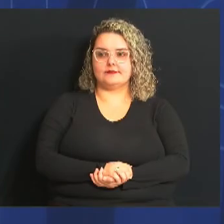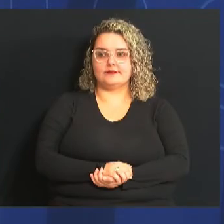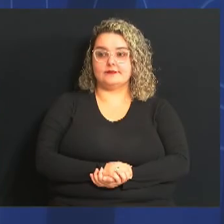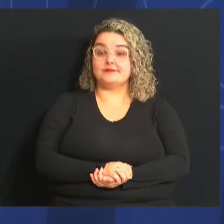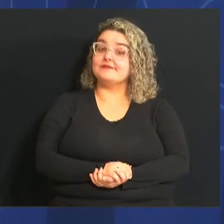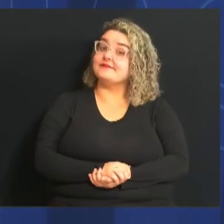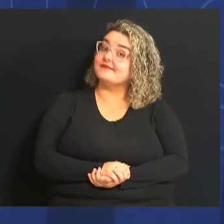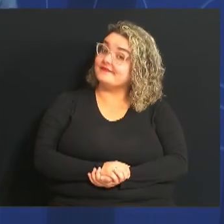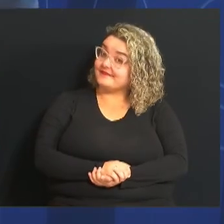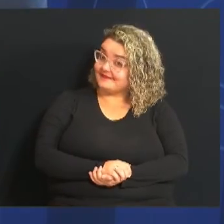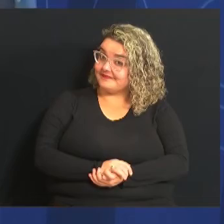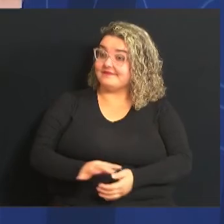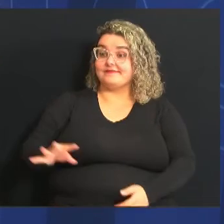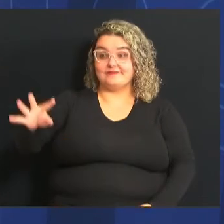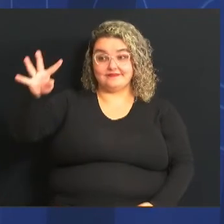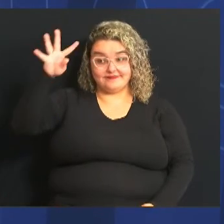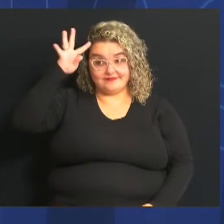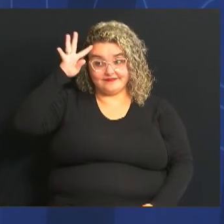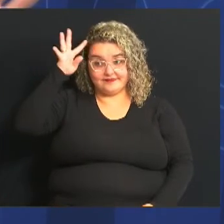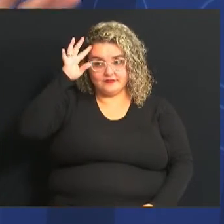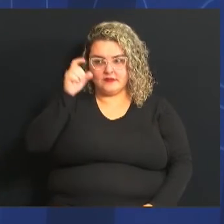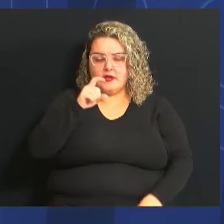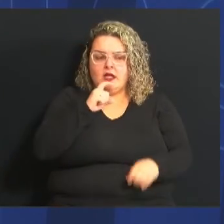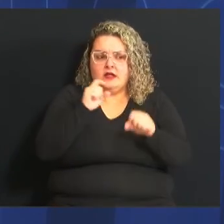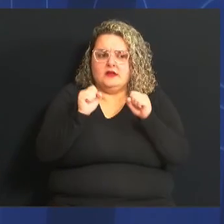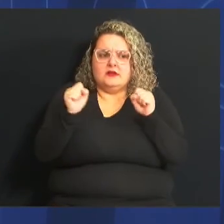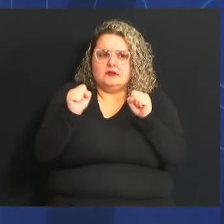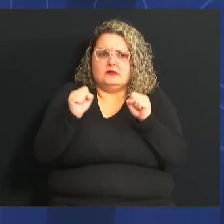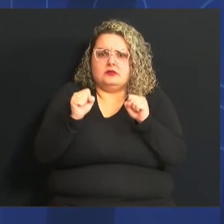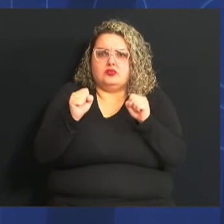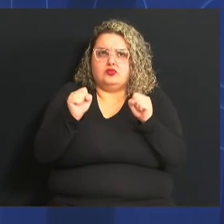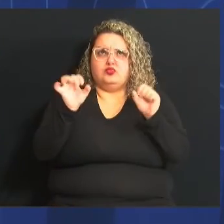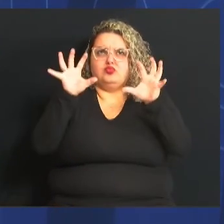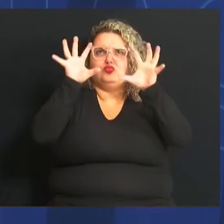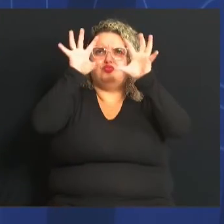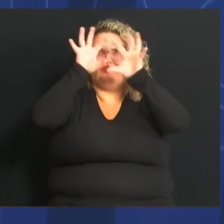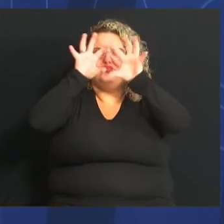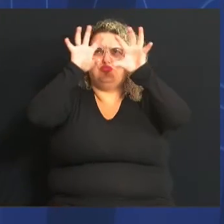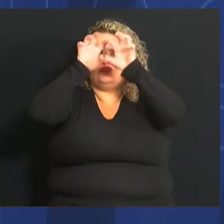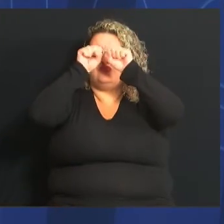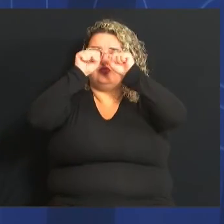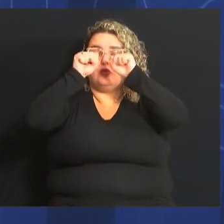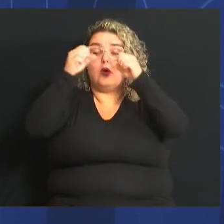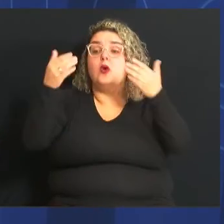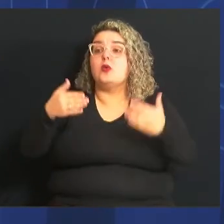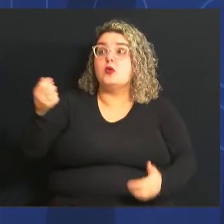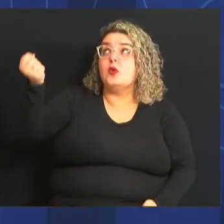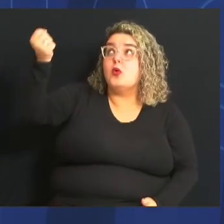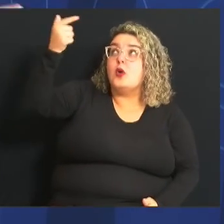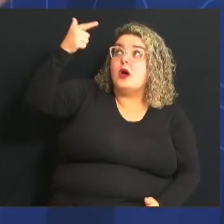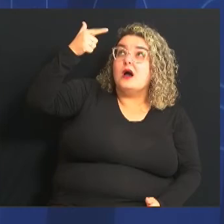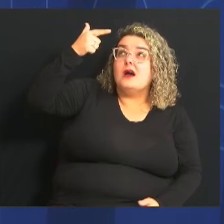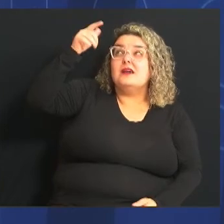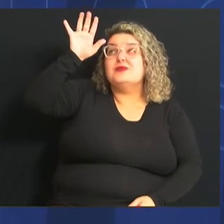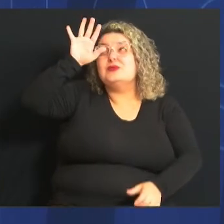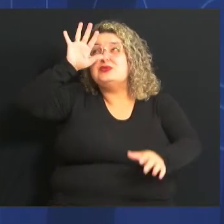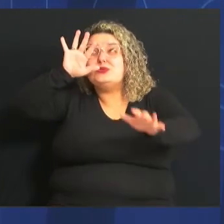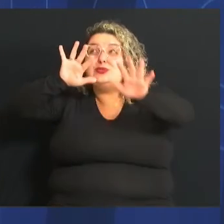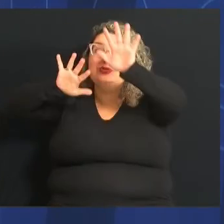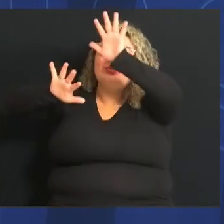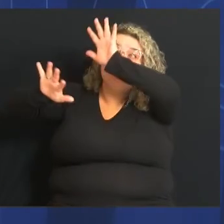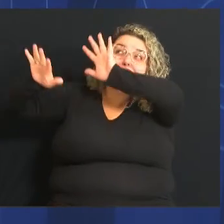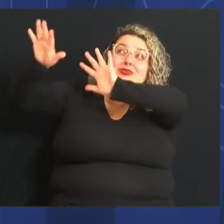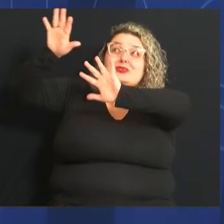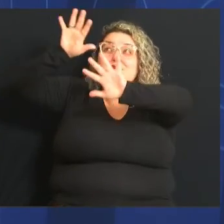Depois de uma quarta-feira com frio e tempo fechado, hoje o sol já aparece, ainda com a